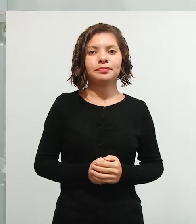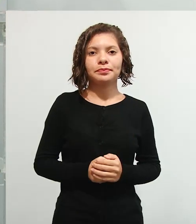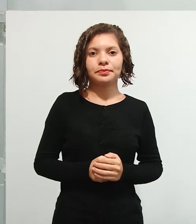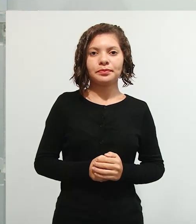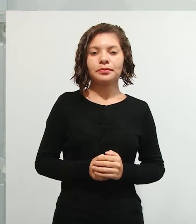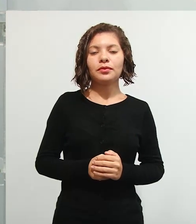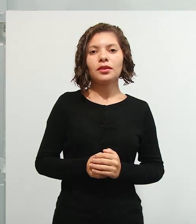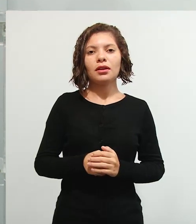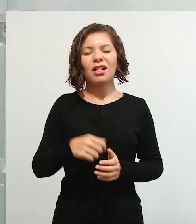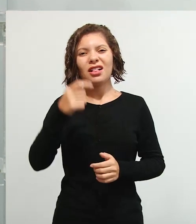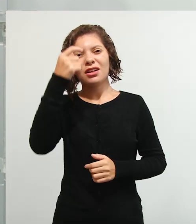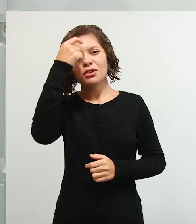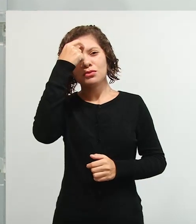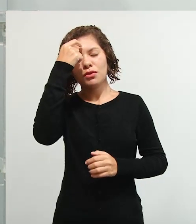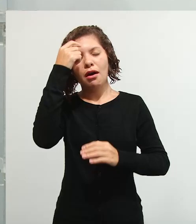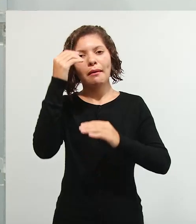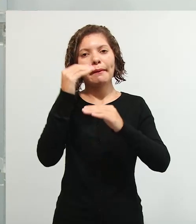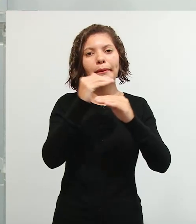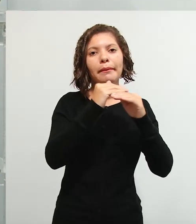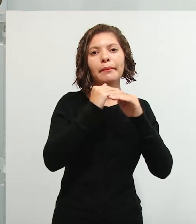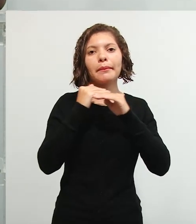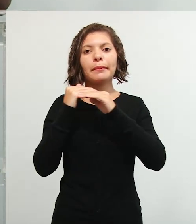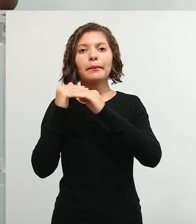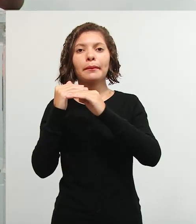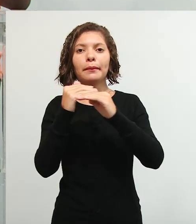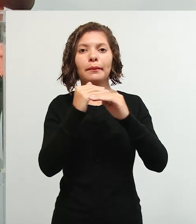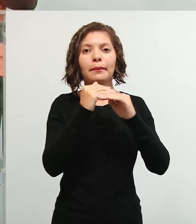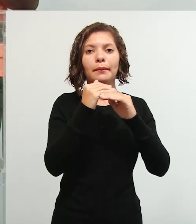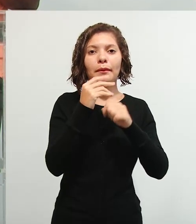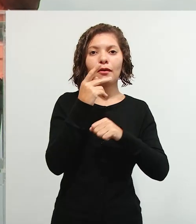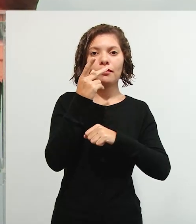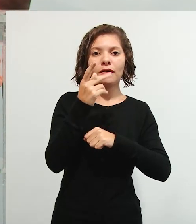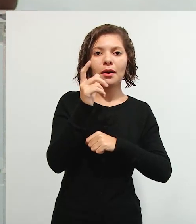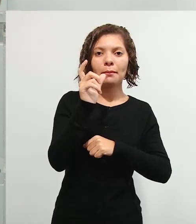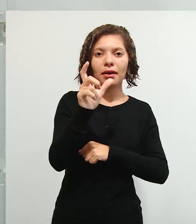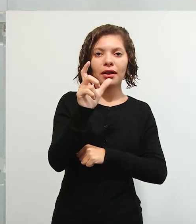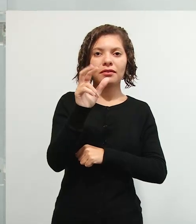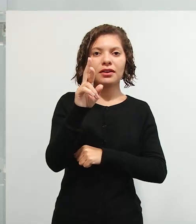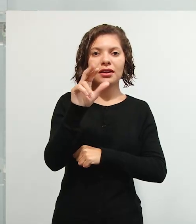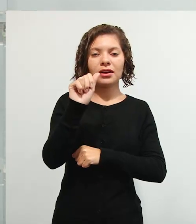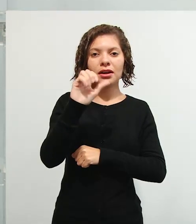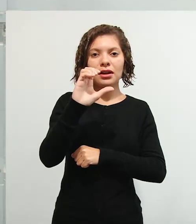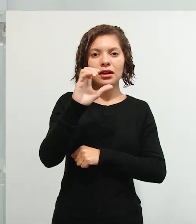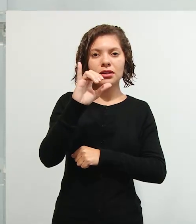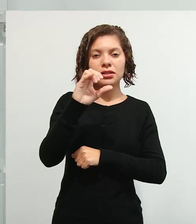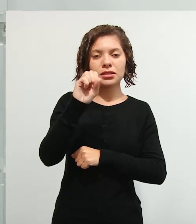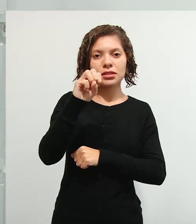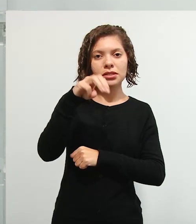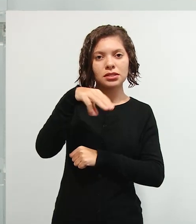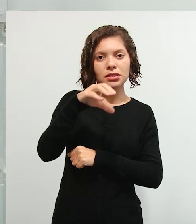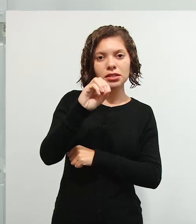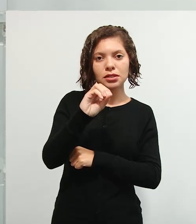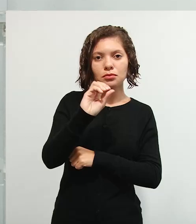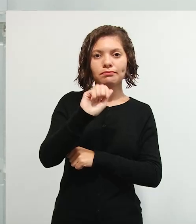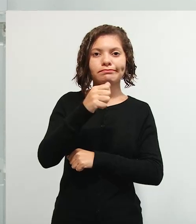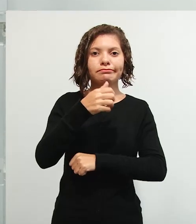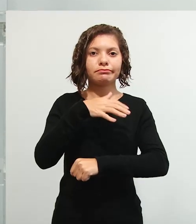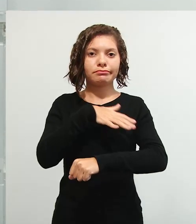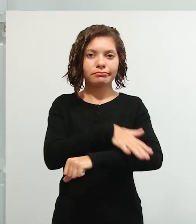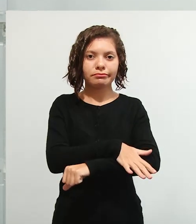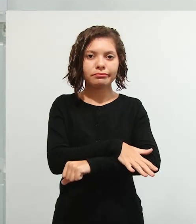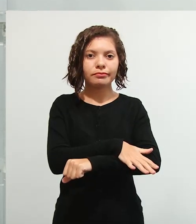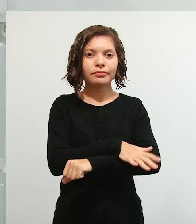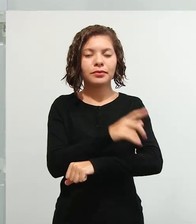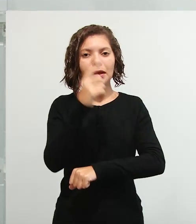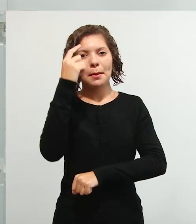no cotidiano, no senso comum, quando se fala em racismo, vai se pensar quase que imediatamente em povos